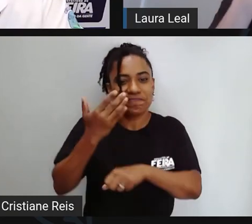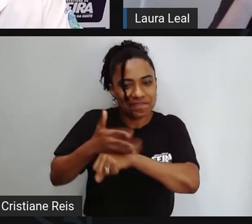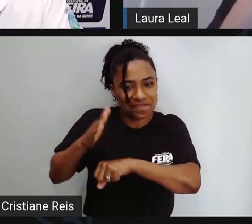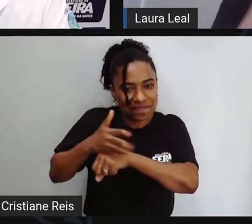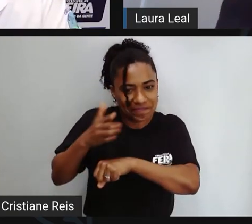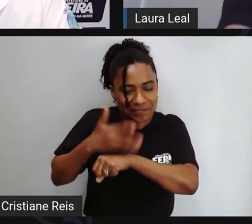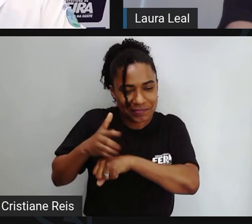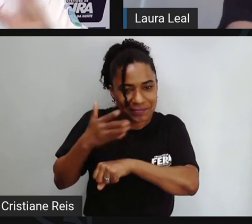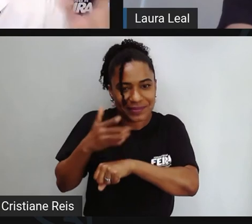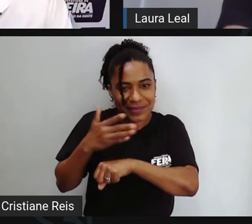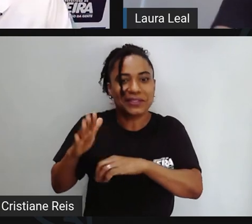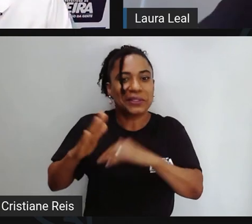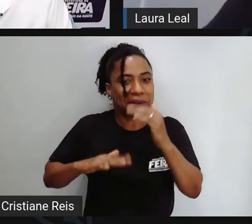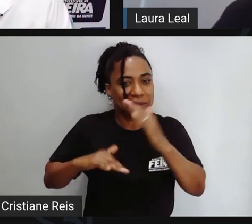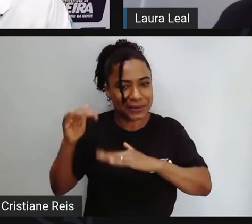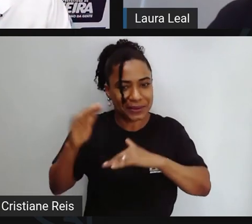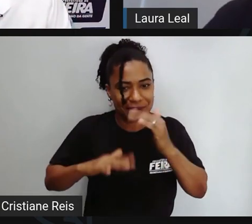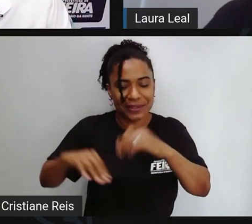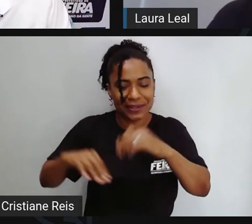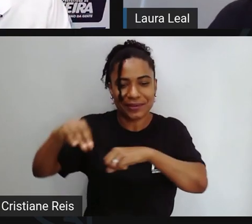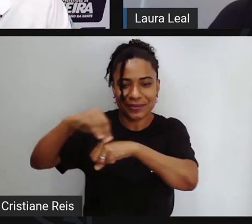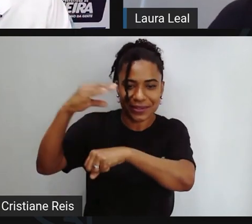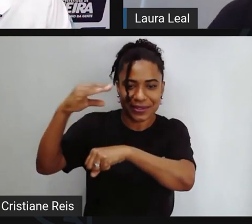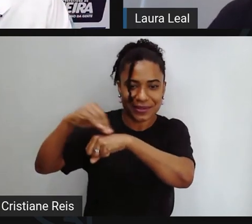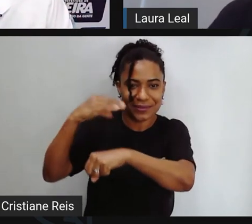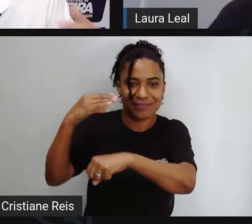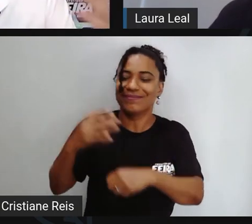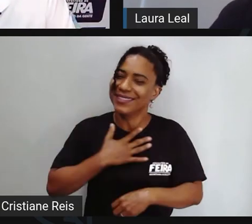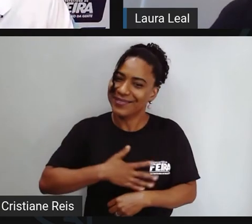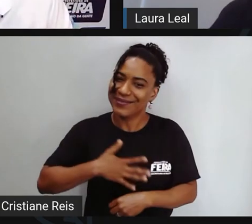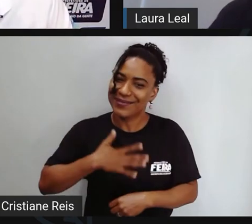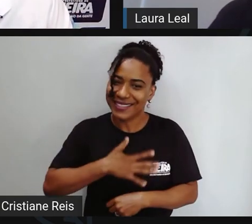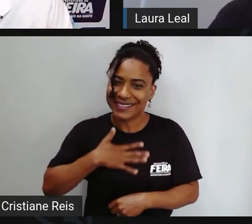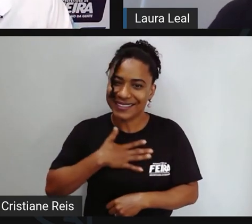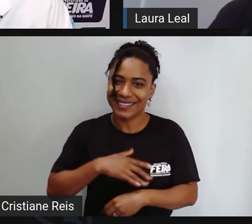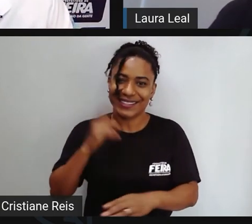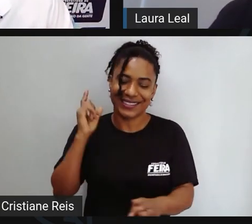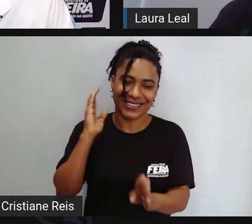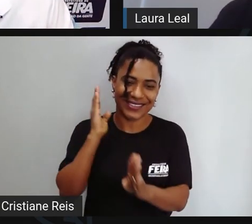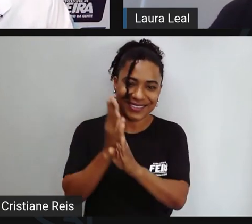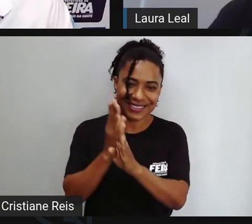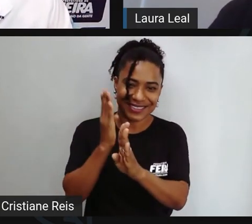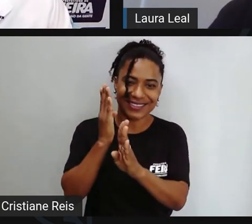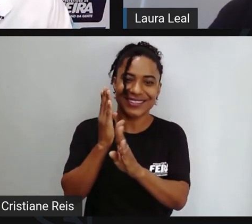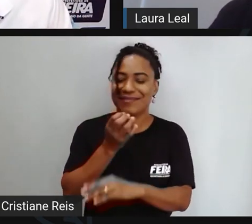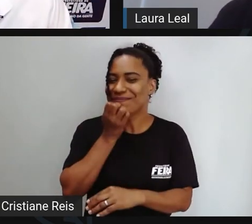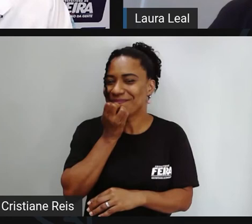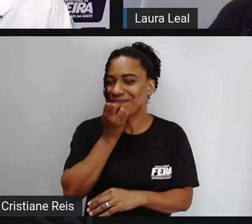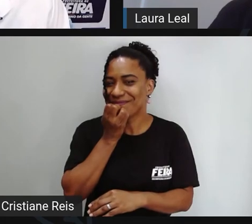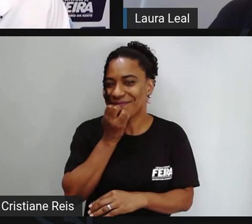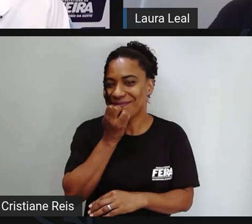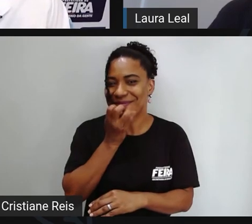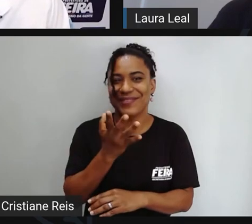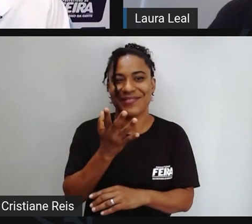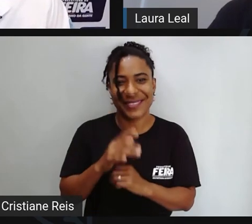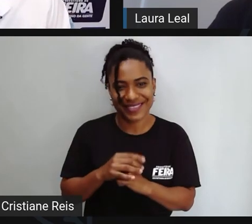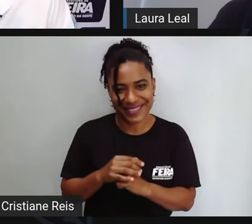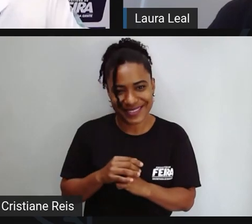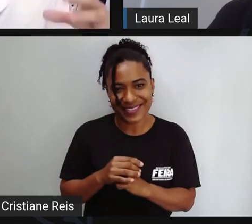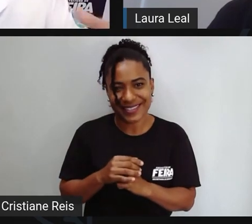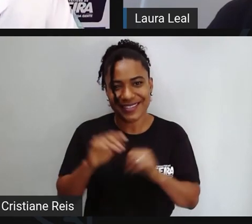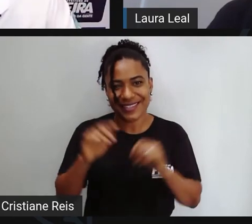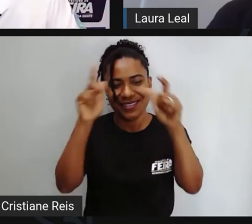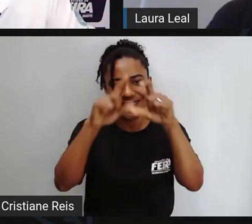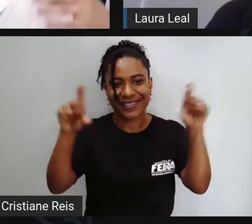dela, e foi assim um prazer enorme te rever e falar com você sobre esse tema que eu acho tão importante para